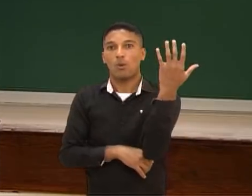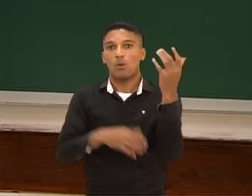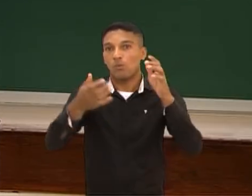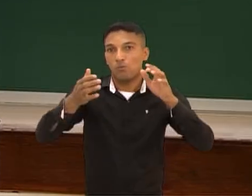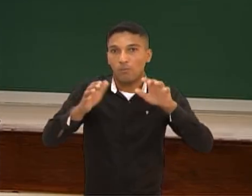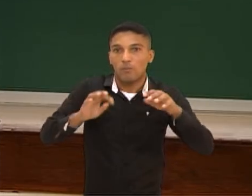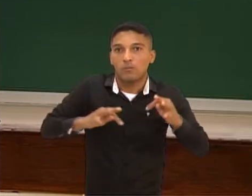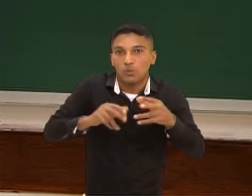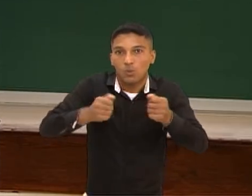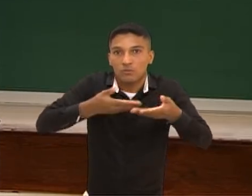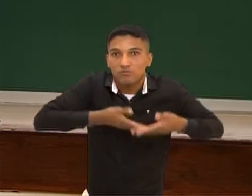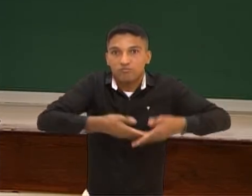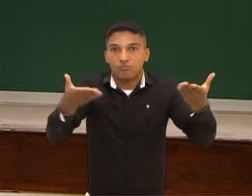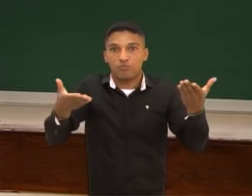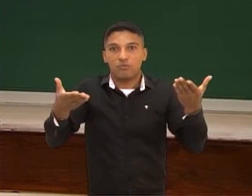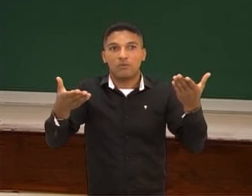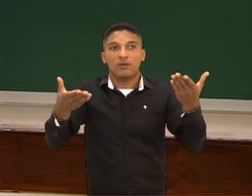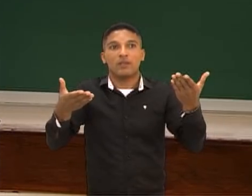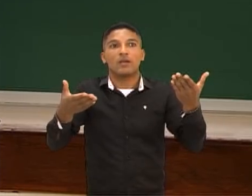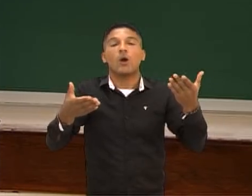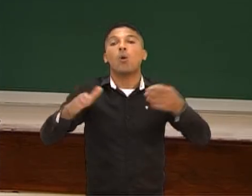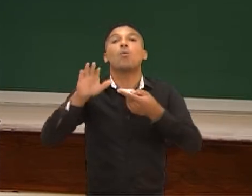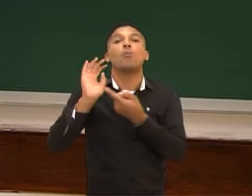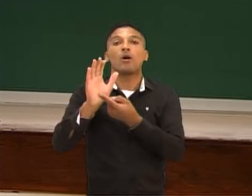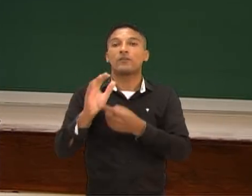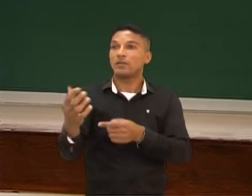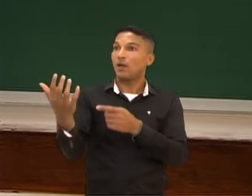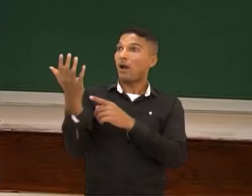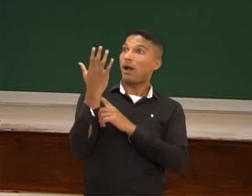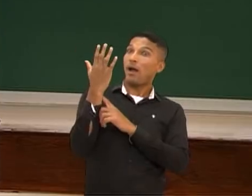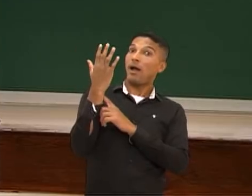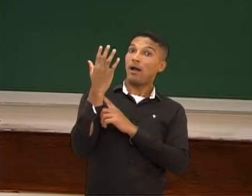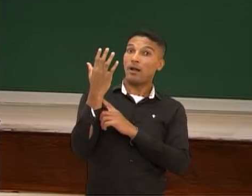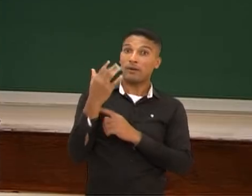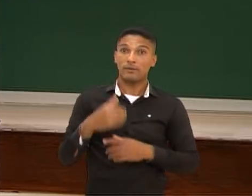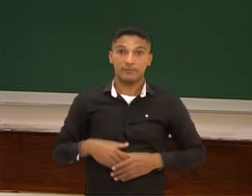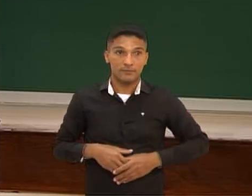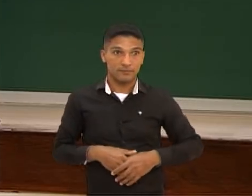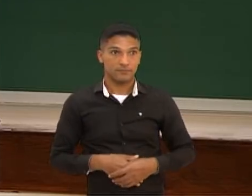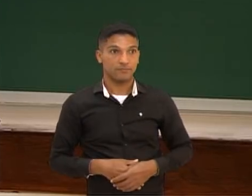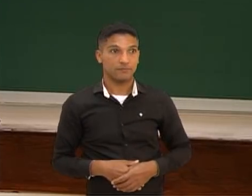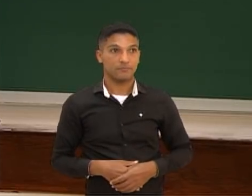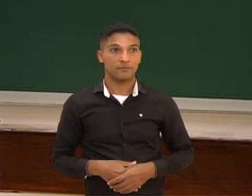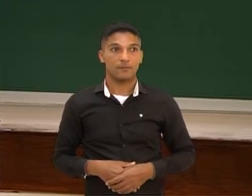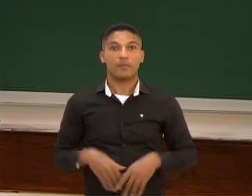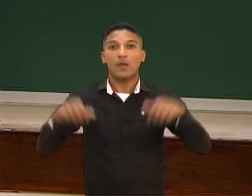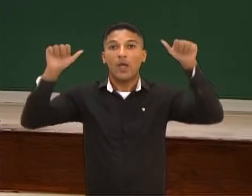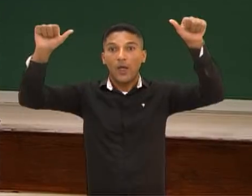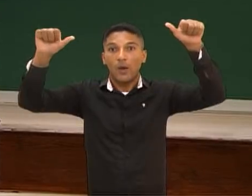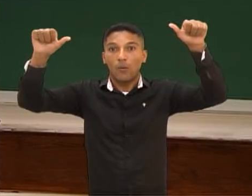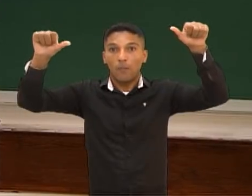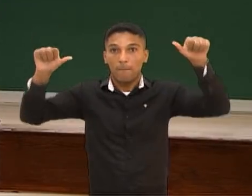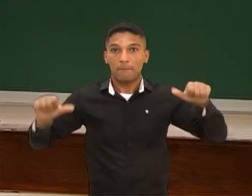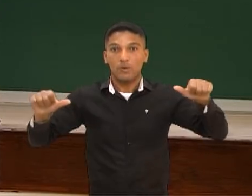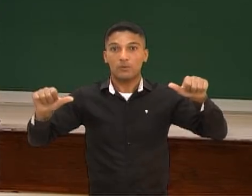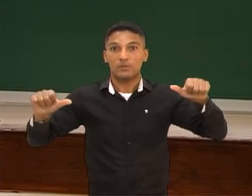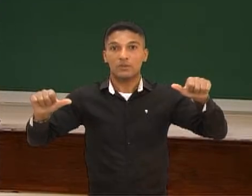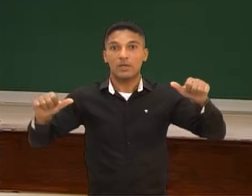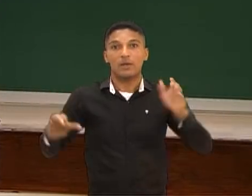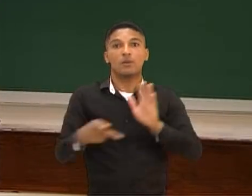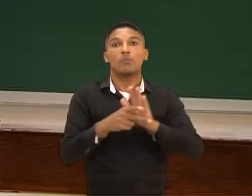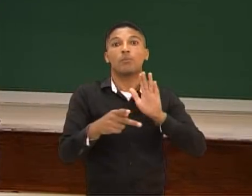uma ideia aqui. Então vocês têm aqui, que é um pôster utilizado numa determinada